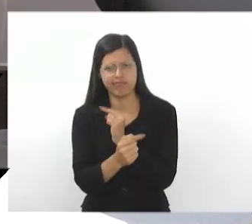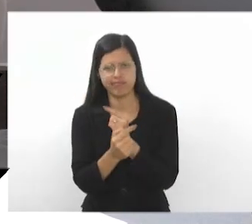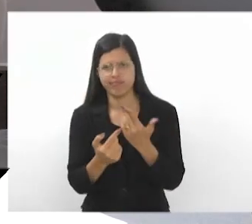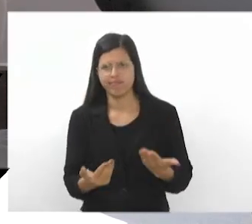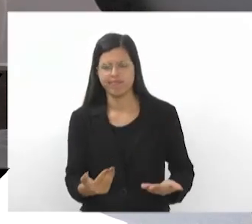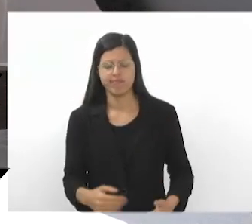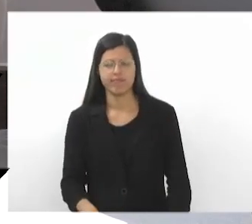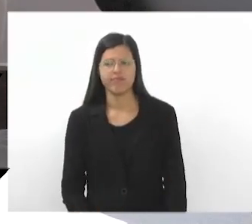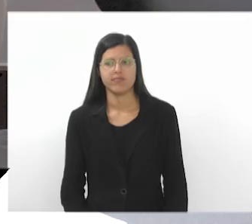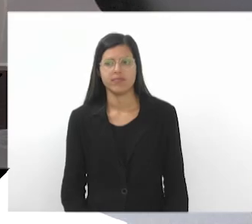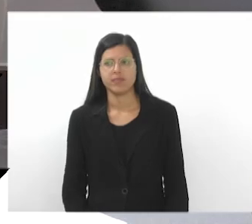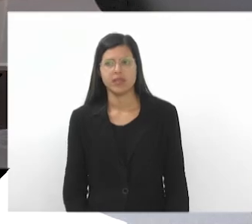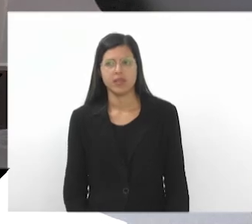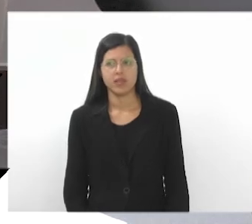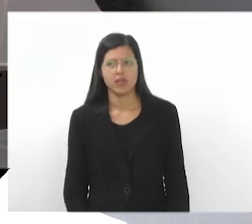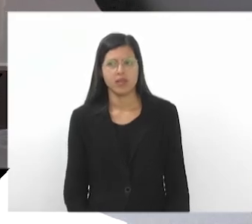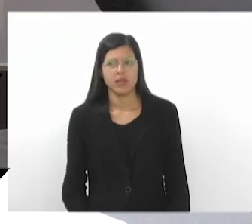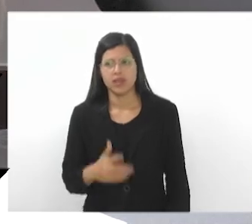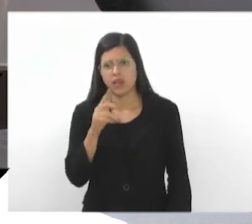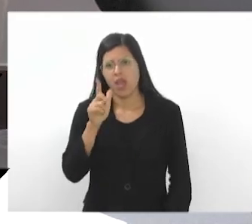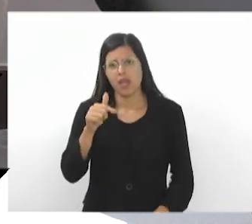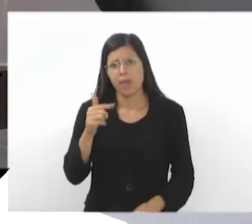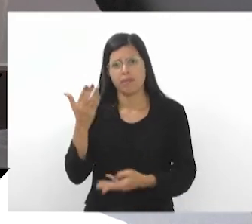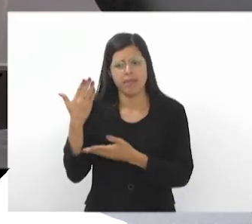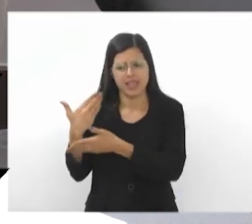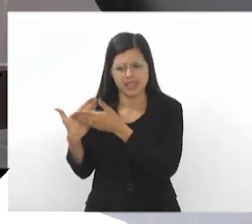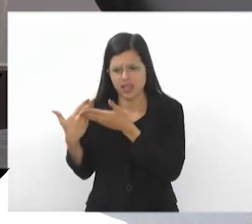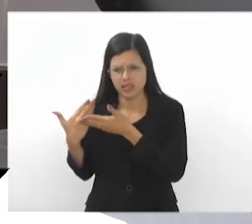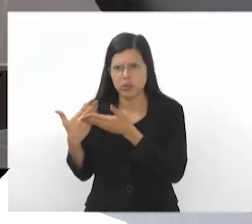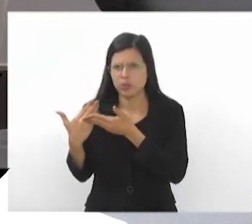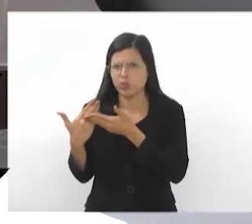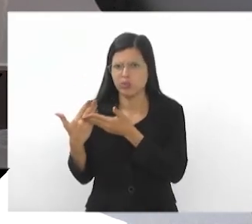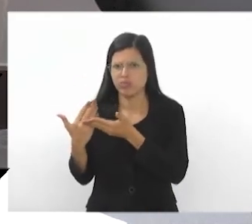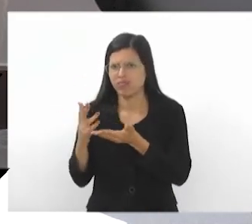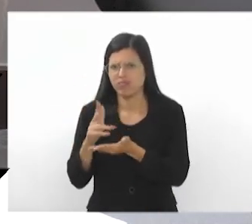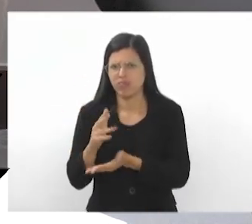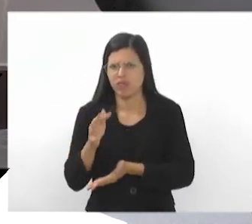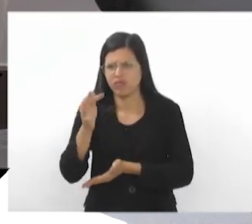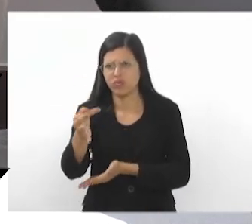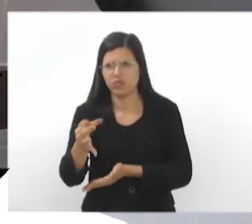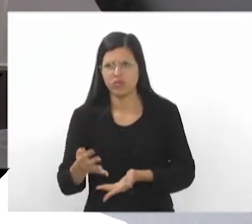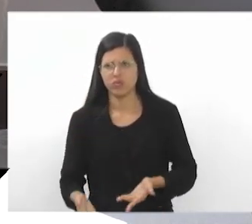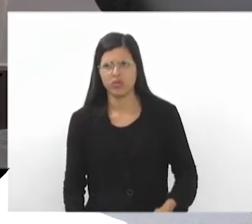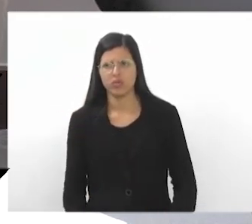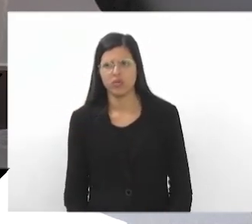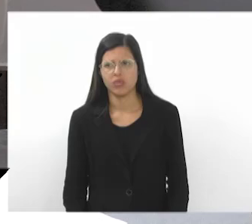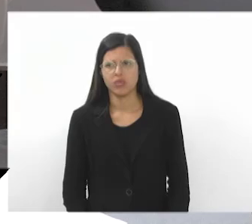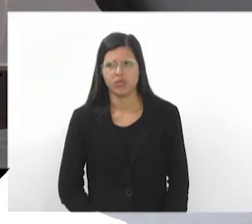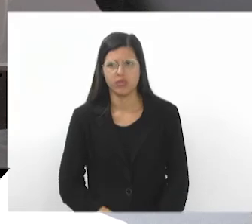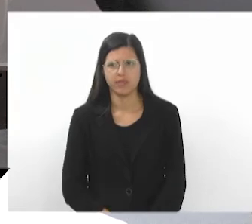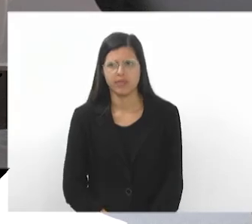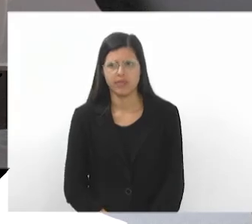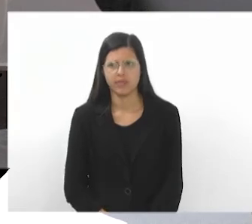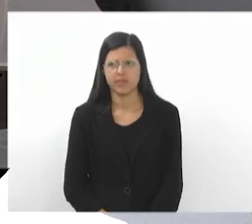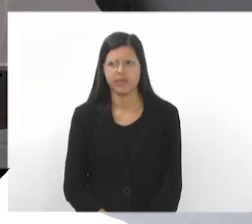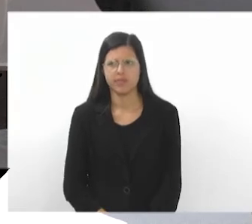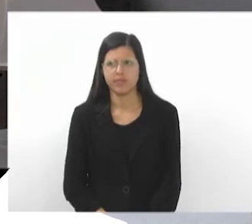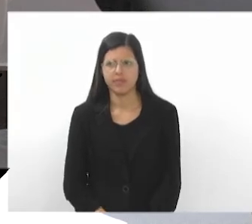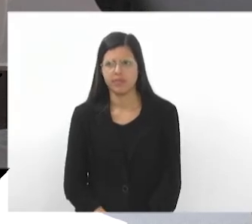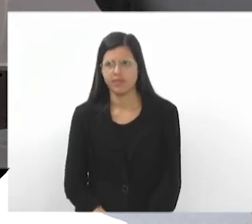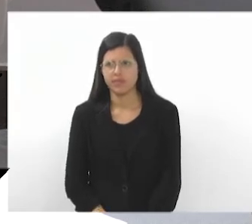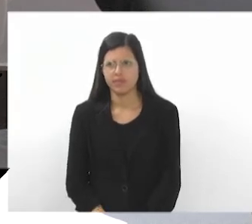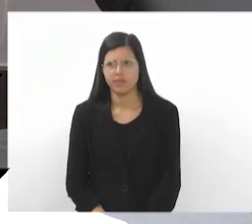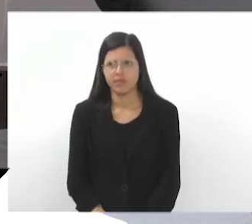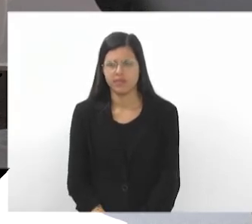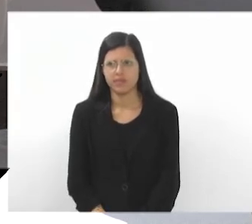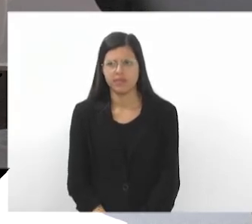desejo. Hora tombado é passado, não é presente nem futuro. O hora é uma oração para o projeto ser aprovado, talvez.